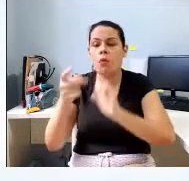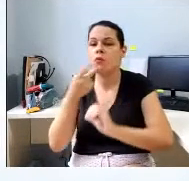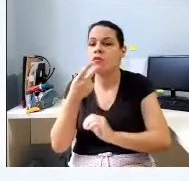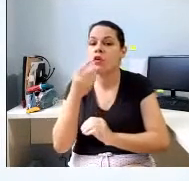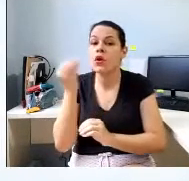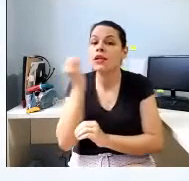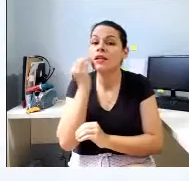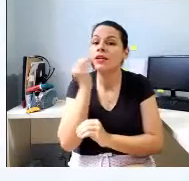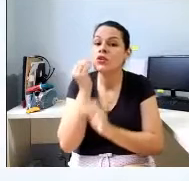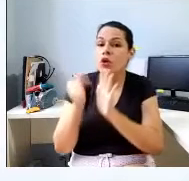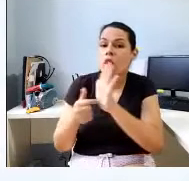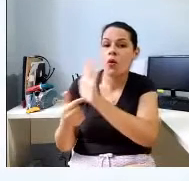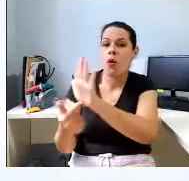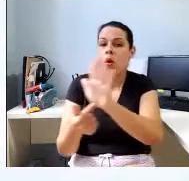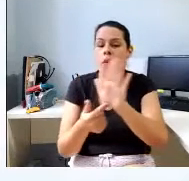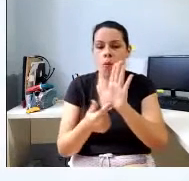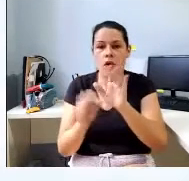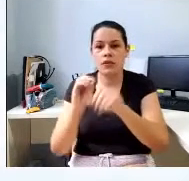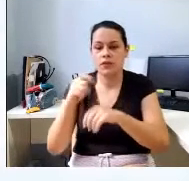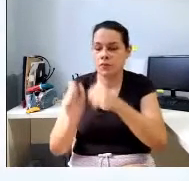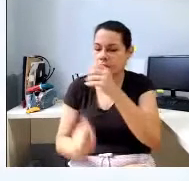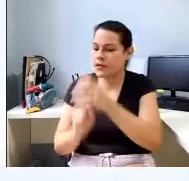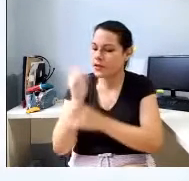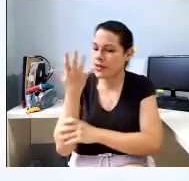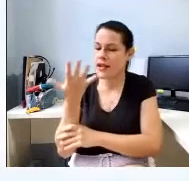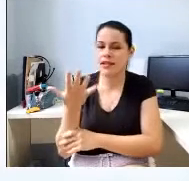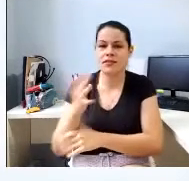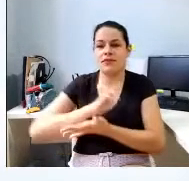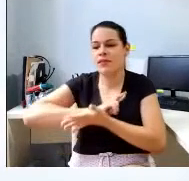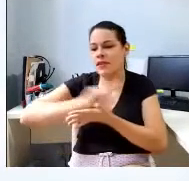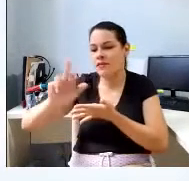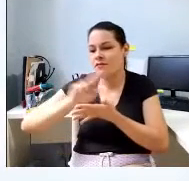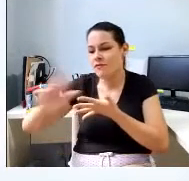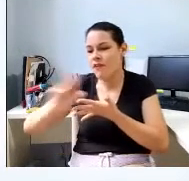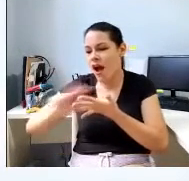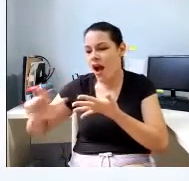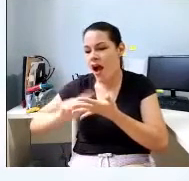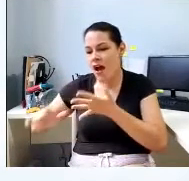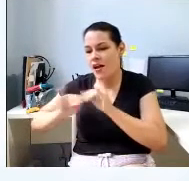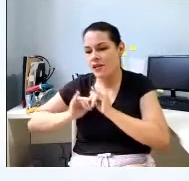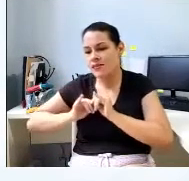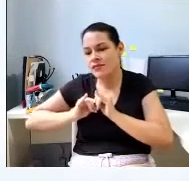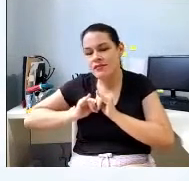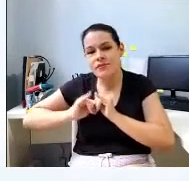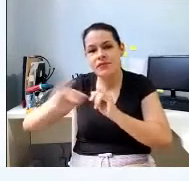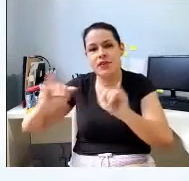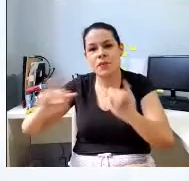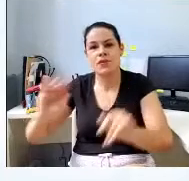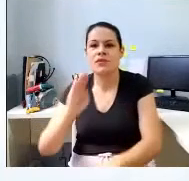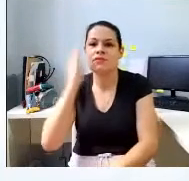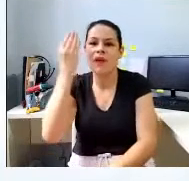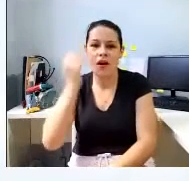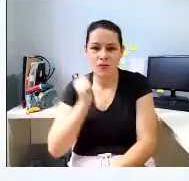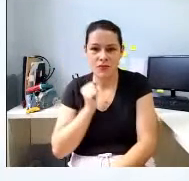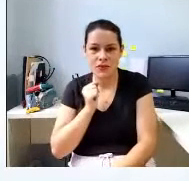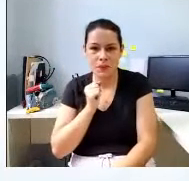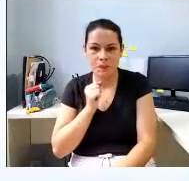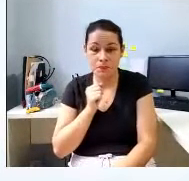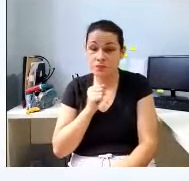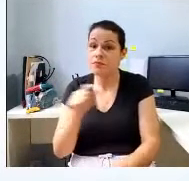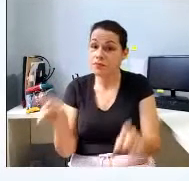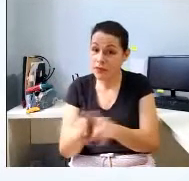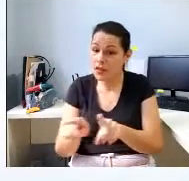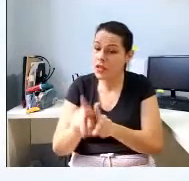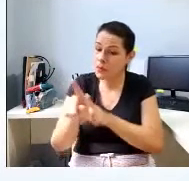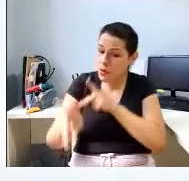tentou mostrar da criação do tsunami de 2 anos atrás, e a própria população fez